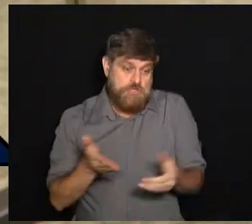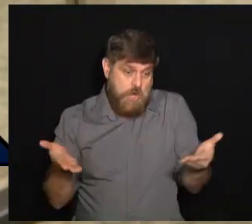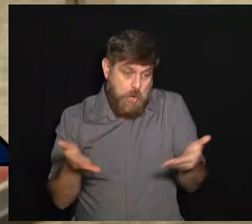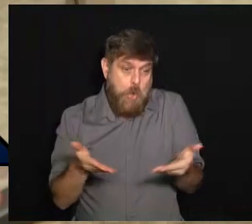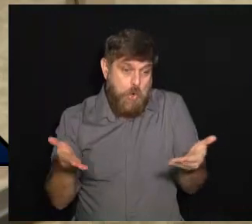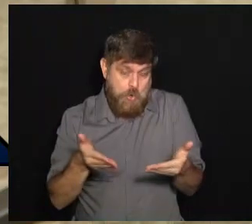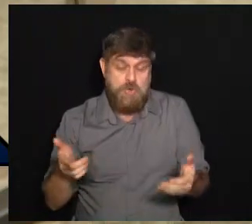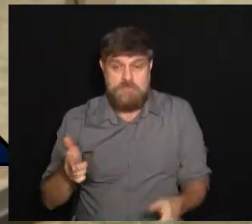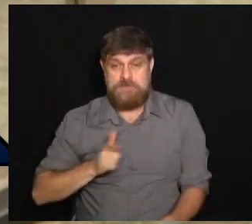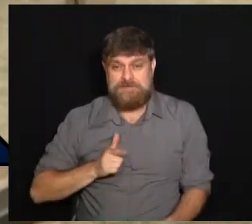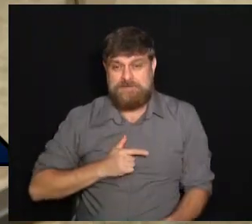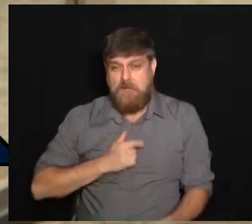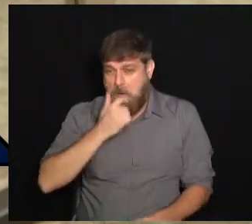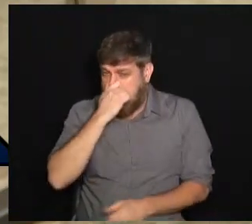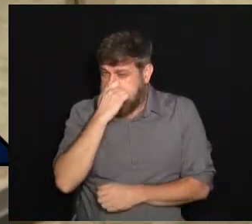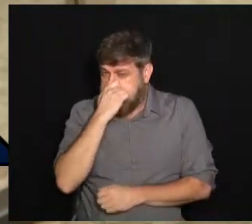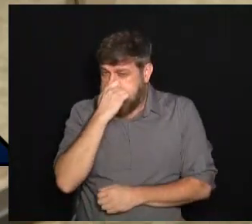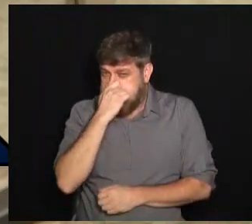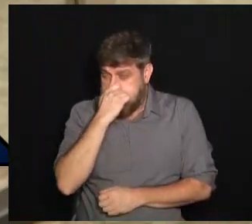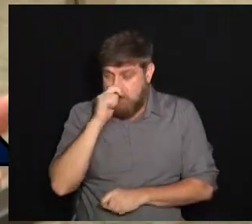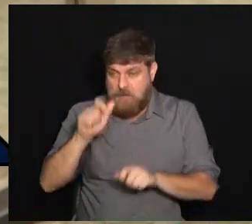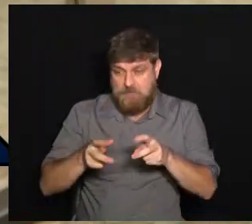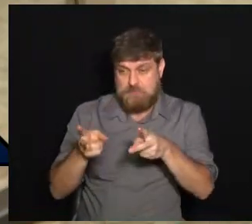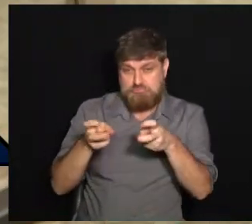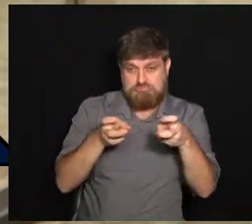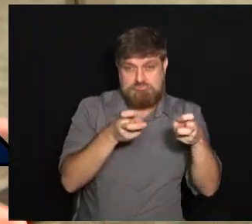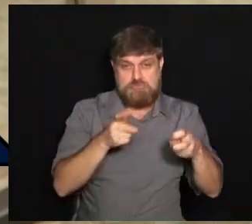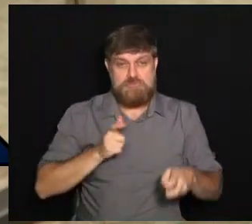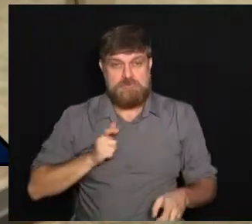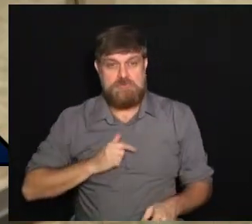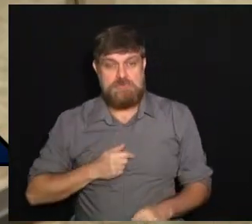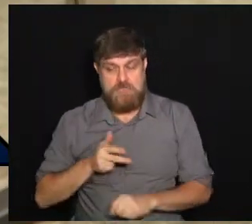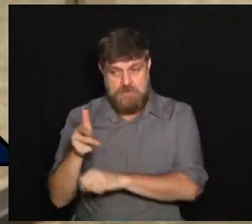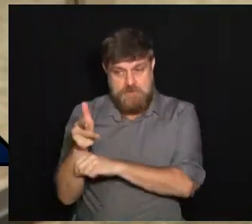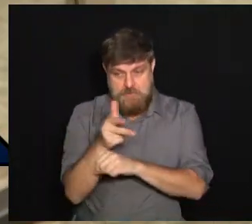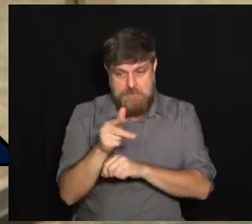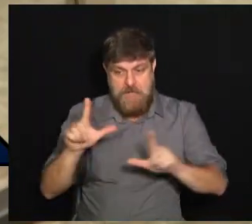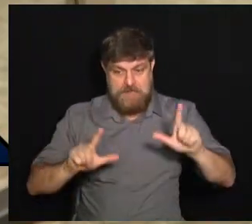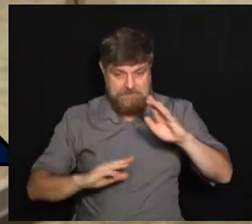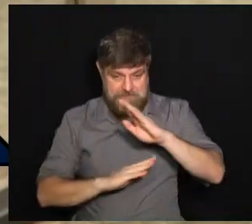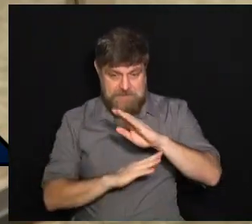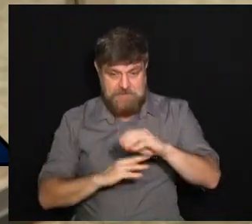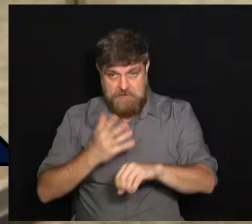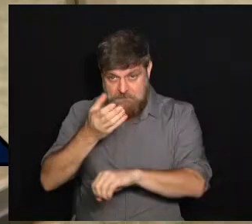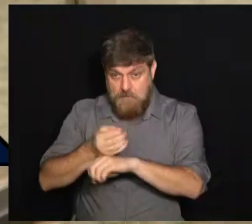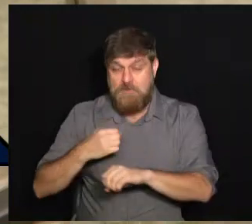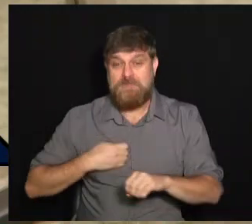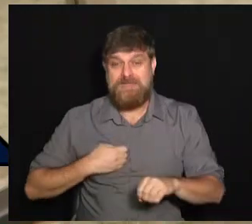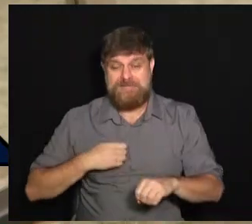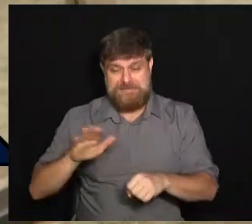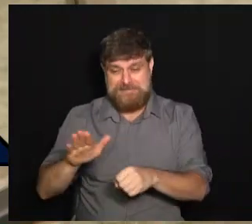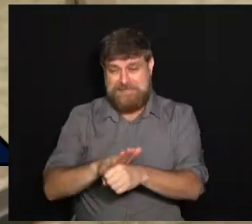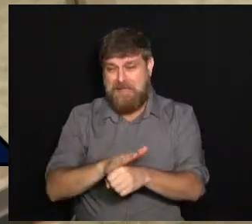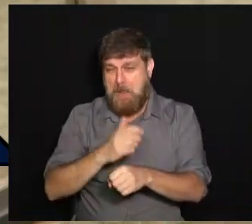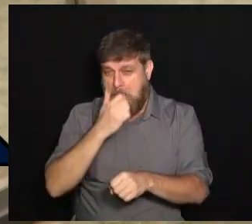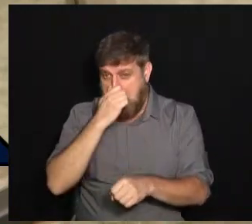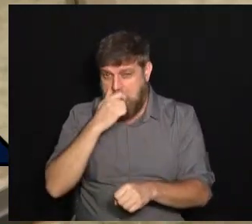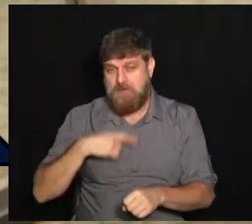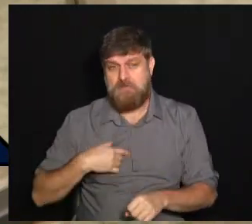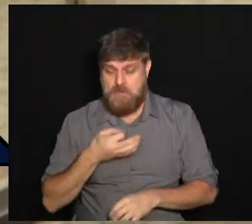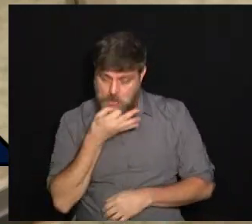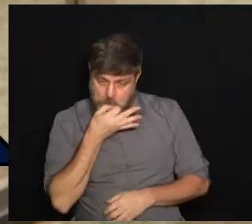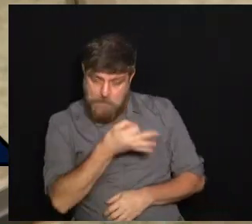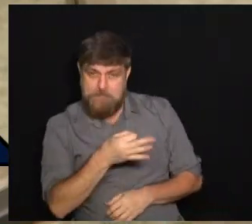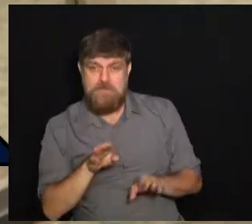esteve hoje lotado, todo mundo percebeu e tem as imagens na TV Câmara, O plenário estava lotado, mas eu fiz a